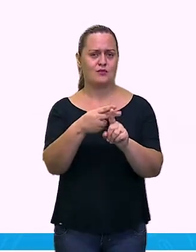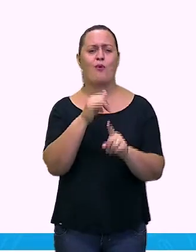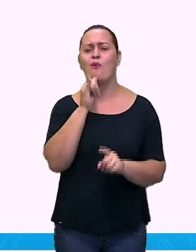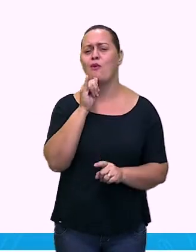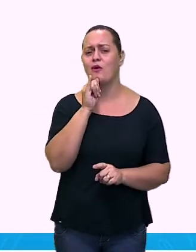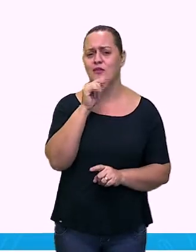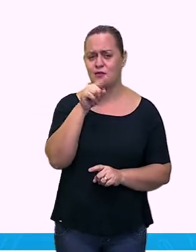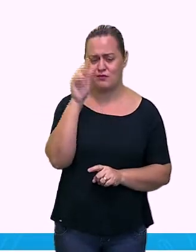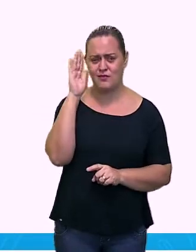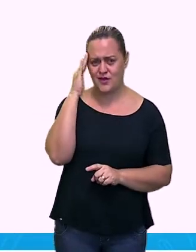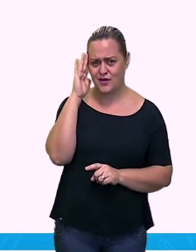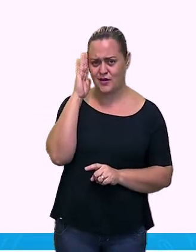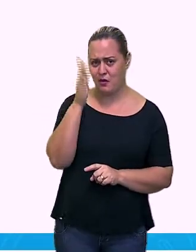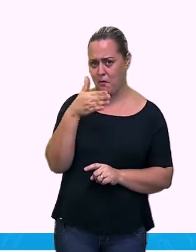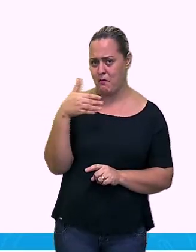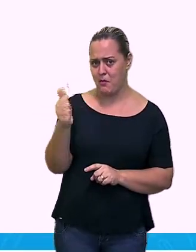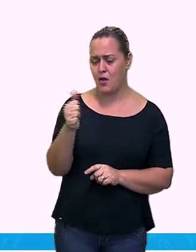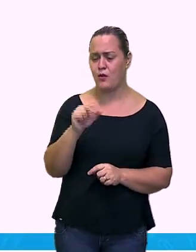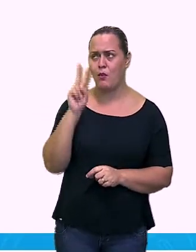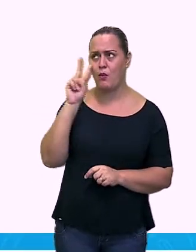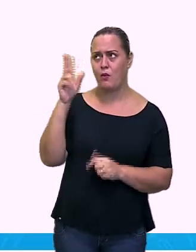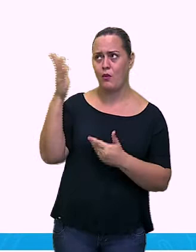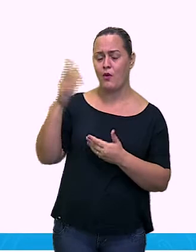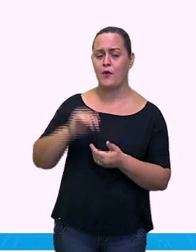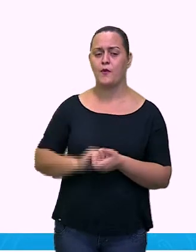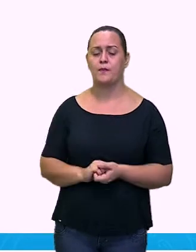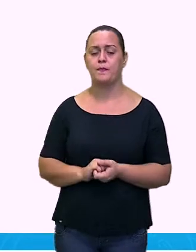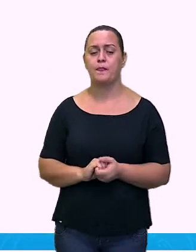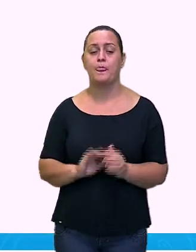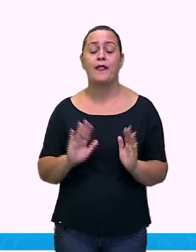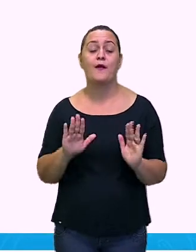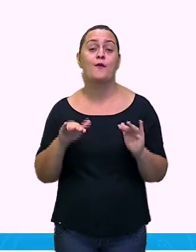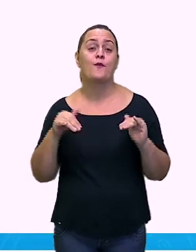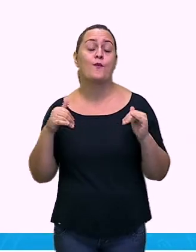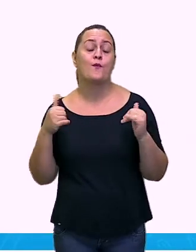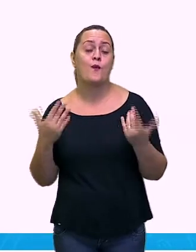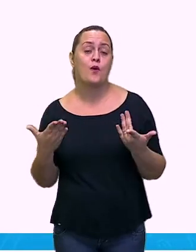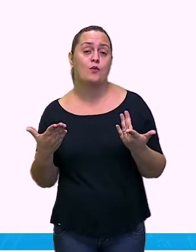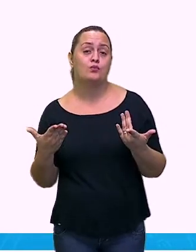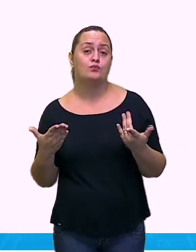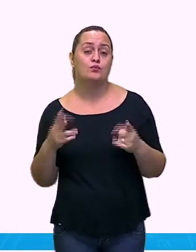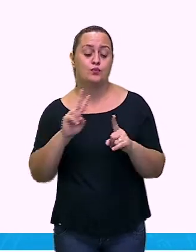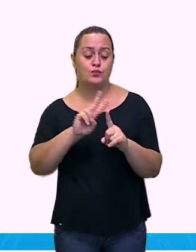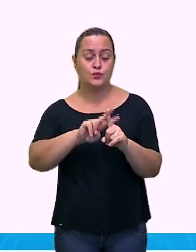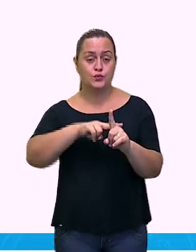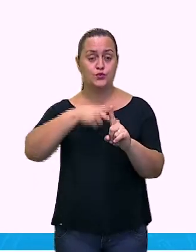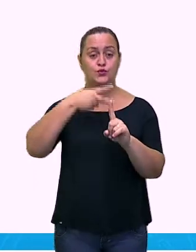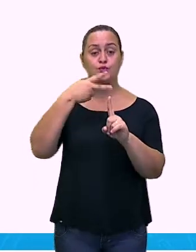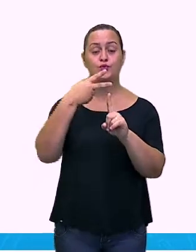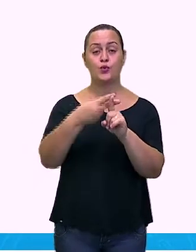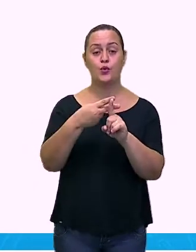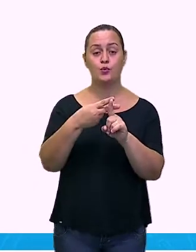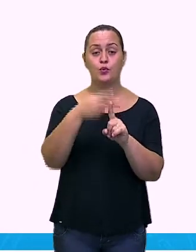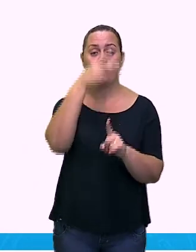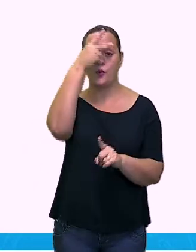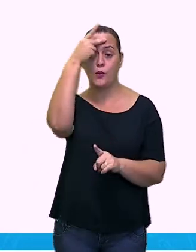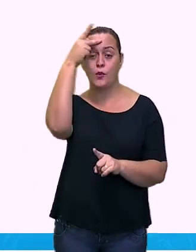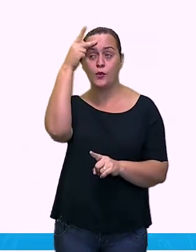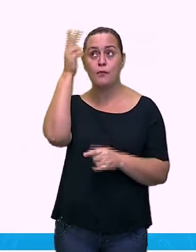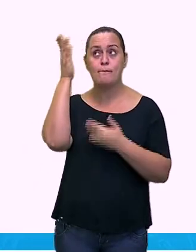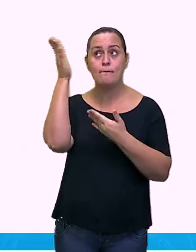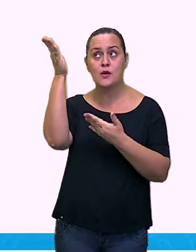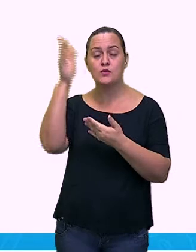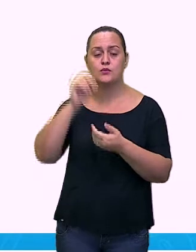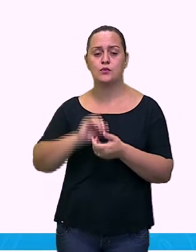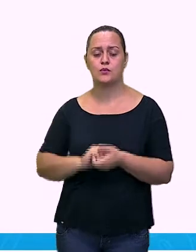entender bem melhor qual o dobro da quantidade de pessoas bom